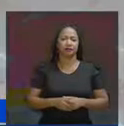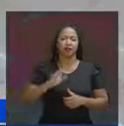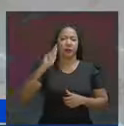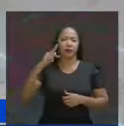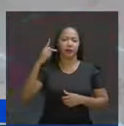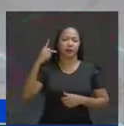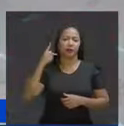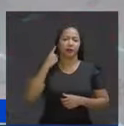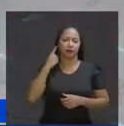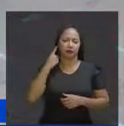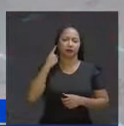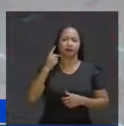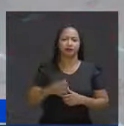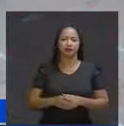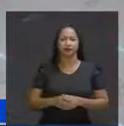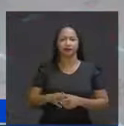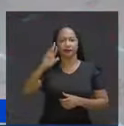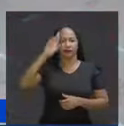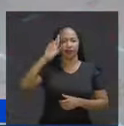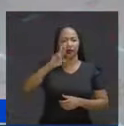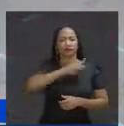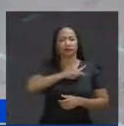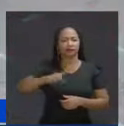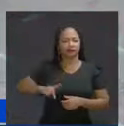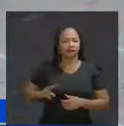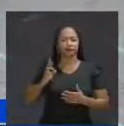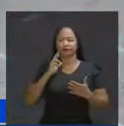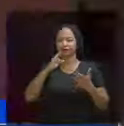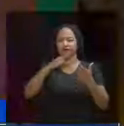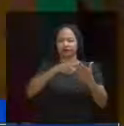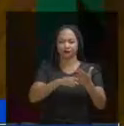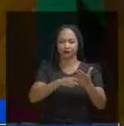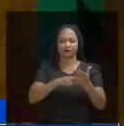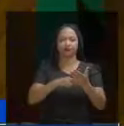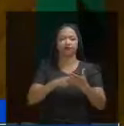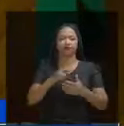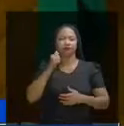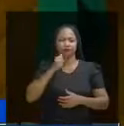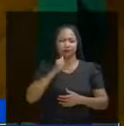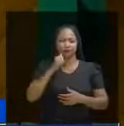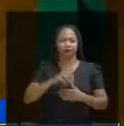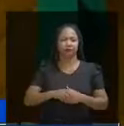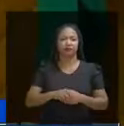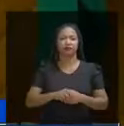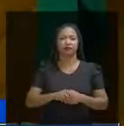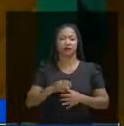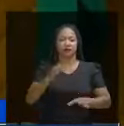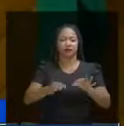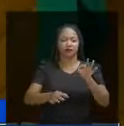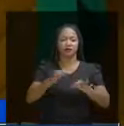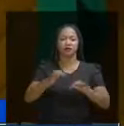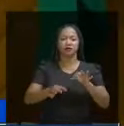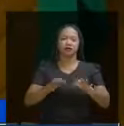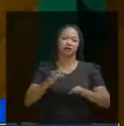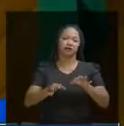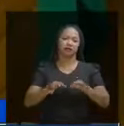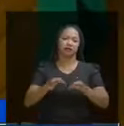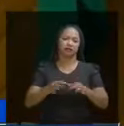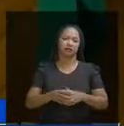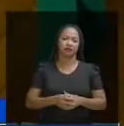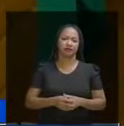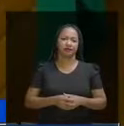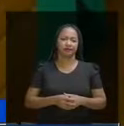06.00.061-70.2024. Origem Macapá, barra P, relator, juíza Paola Santos, magistrada ampla do plenário. Agora foco no procurador regional eleitoral do